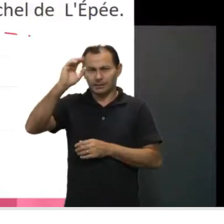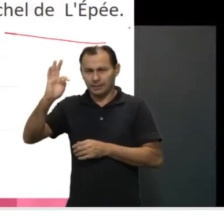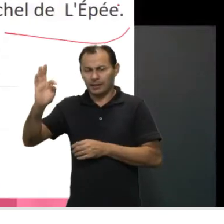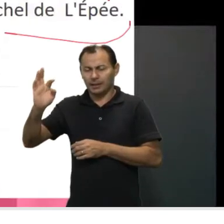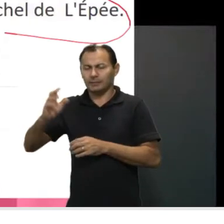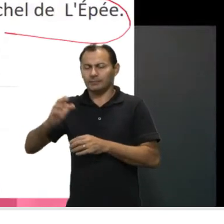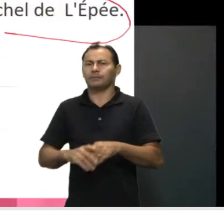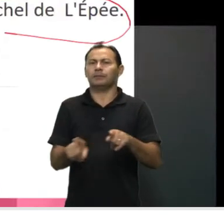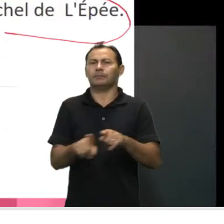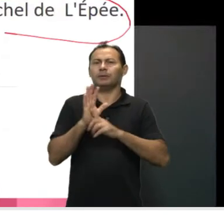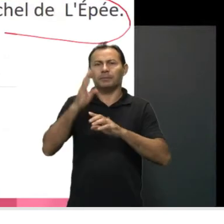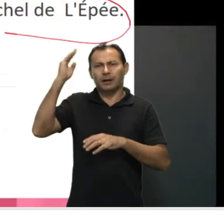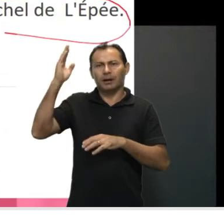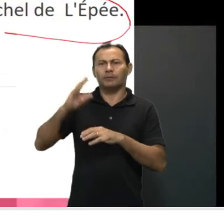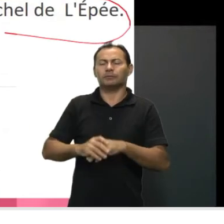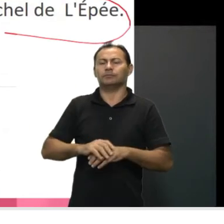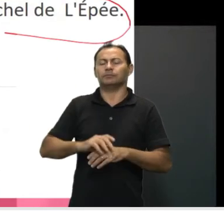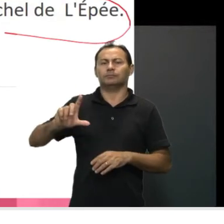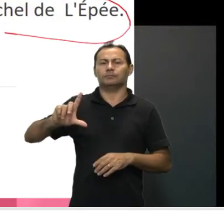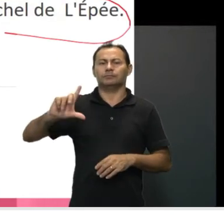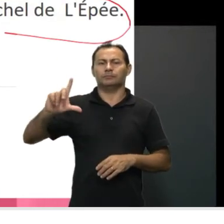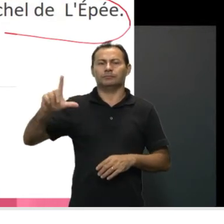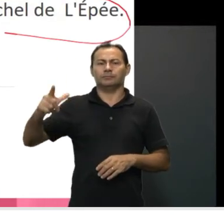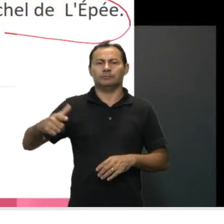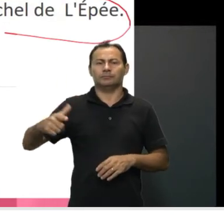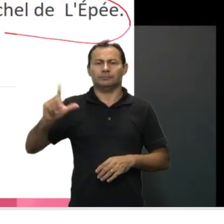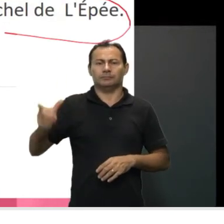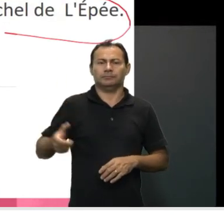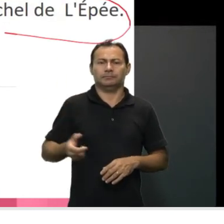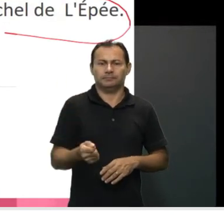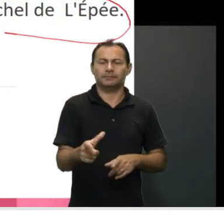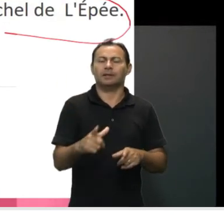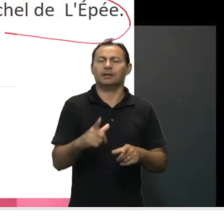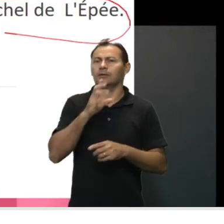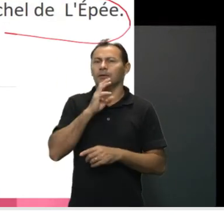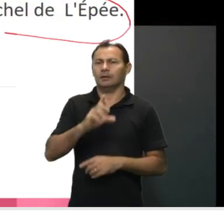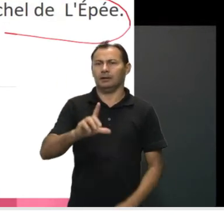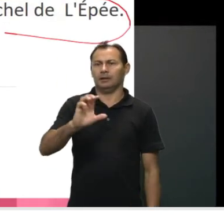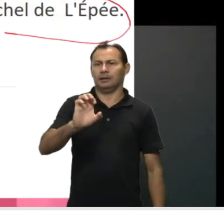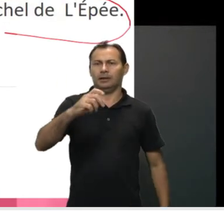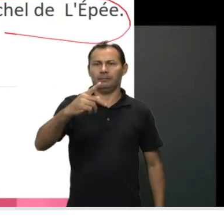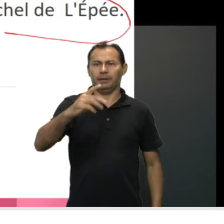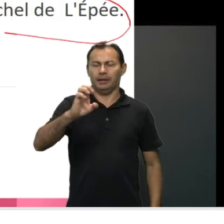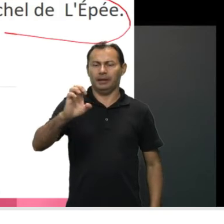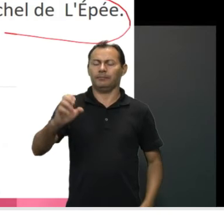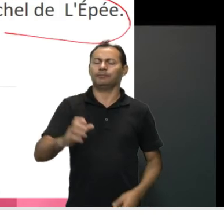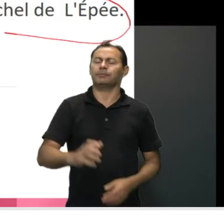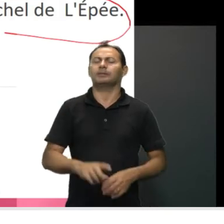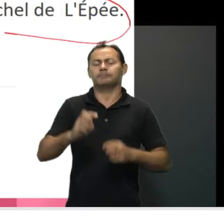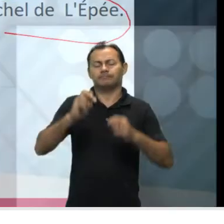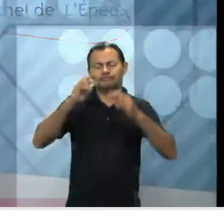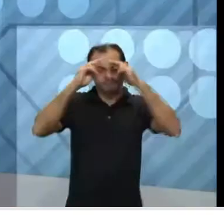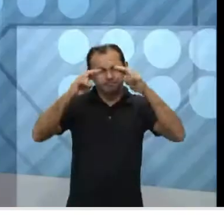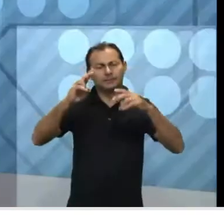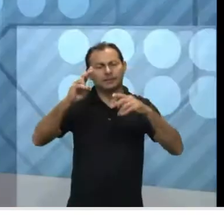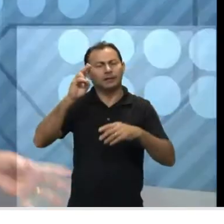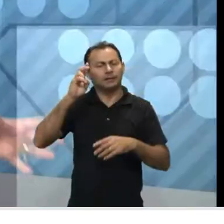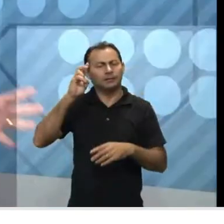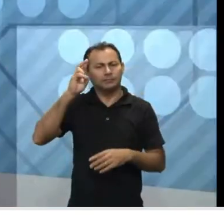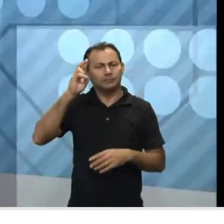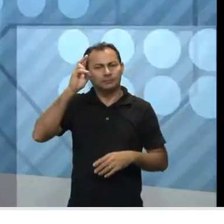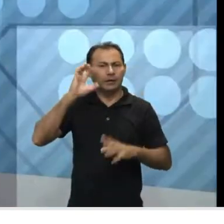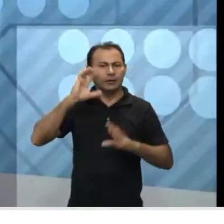um reconhecimento, ele tem um respeito na memória da comunidade surda. Por quê? Lepier, além de utilizar o